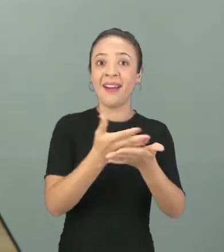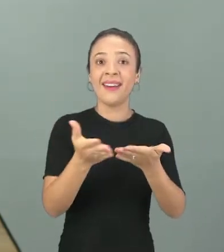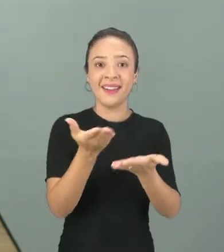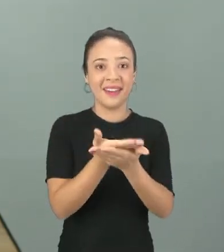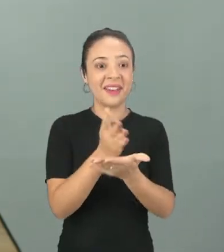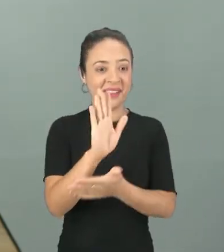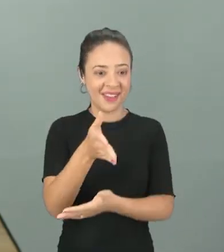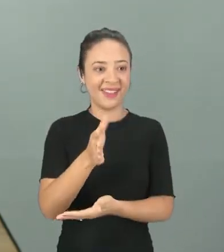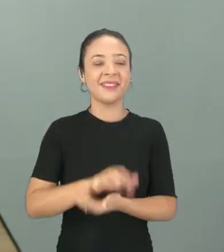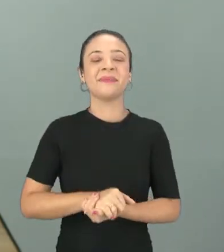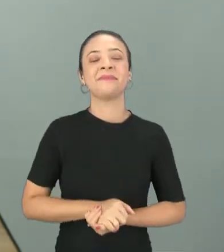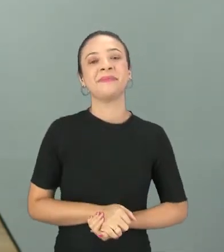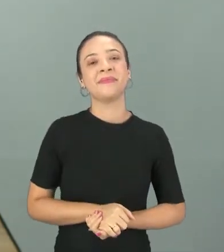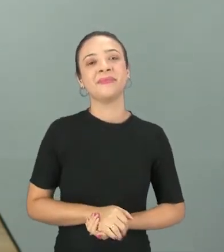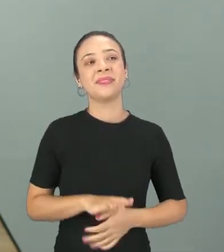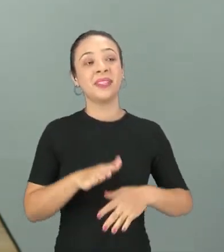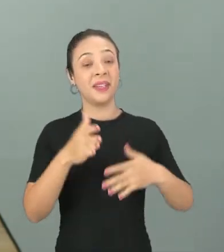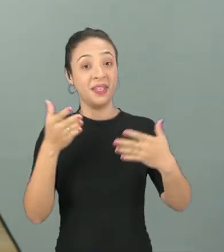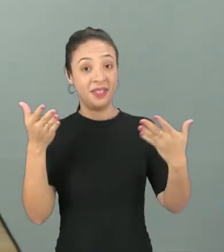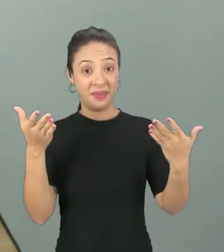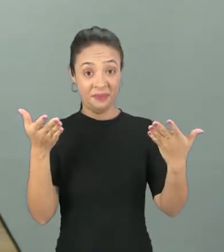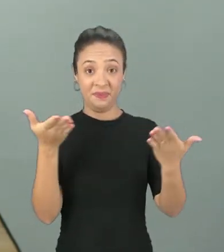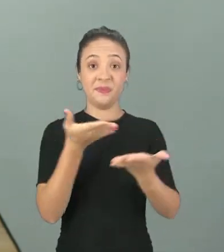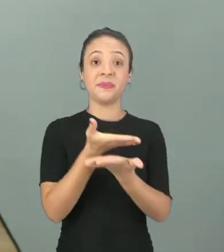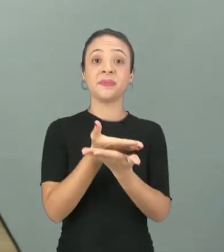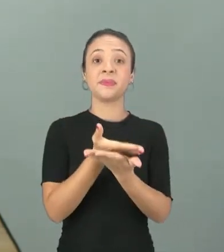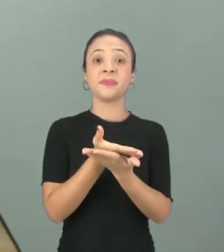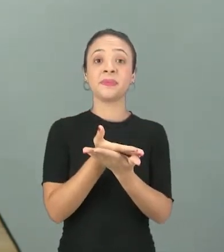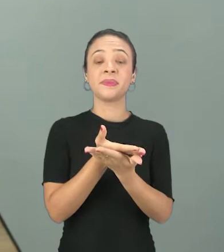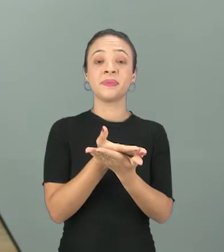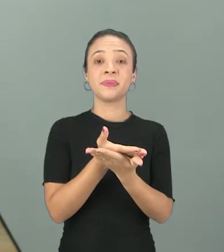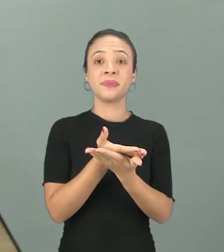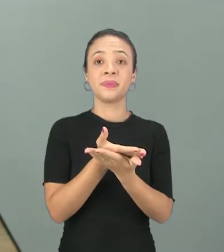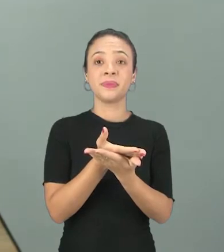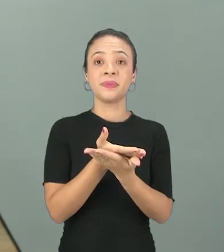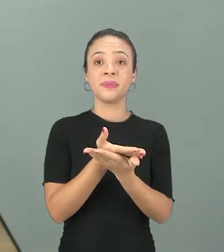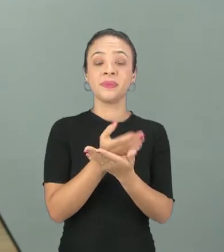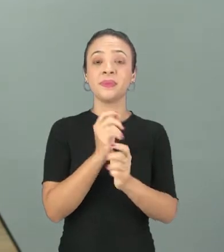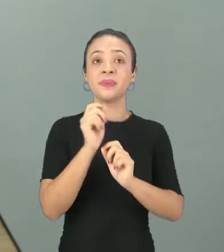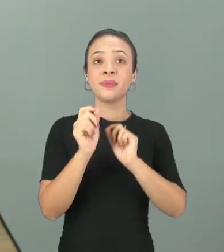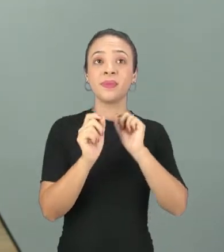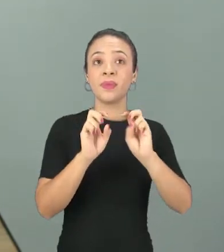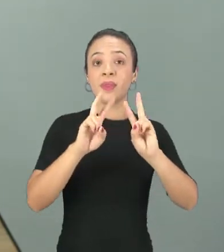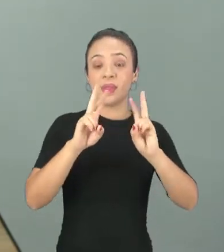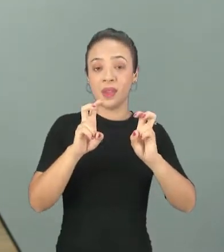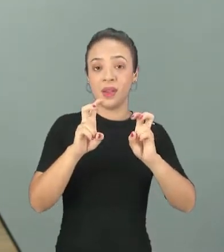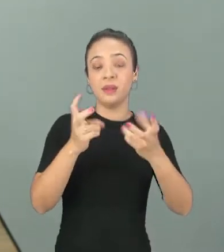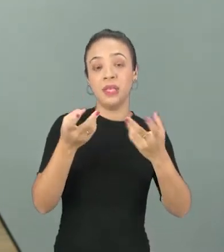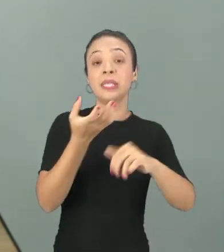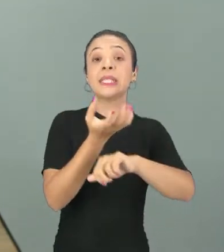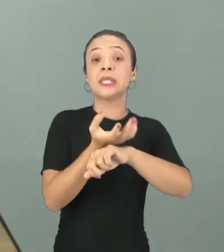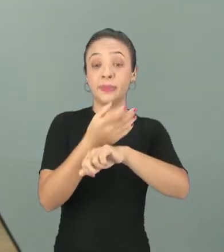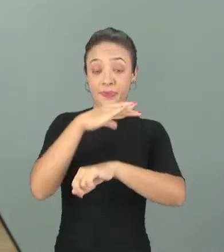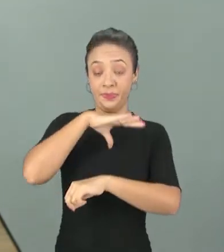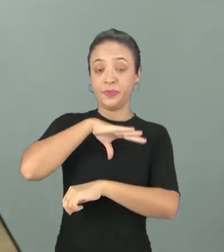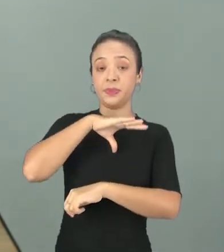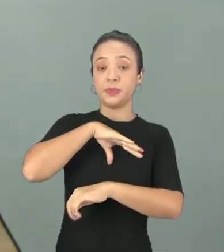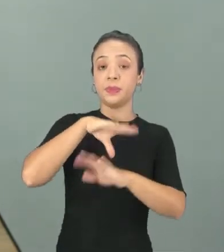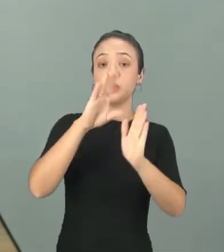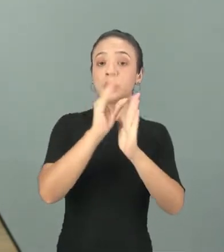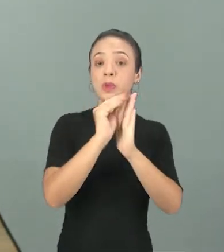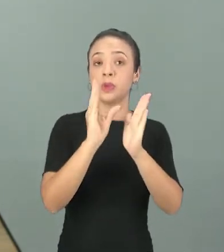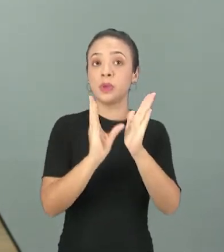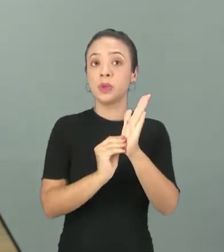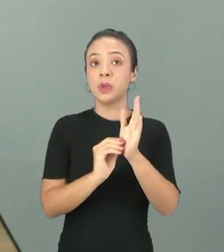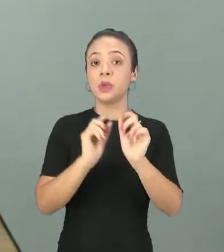começar. Bem, nós iremos estudar hoje, né? A nossa aula será sobre língua portuguesa e o nosso conteúdo de